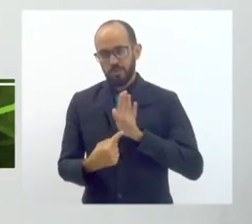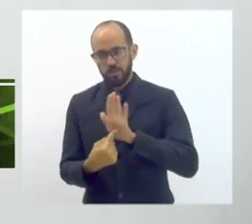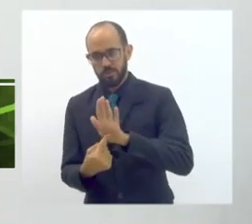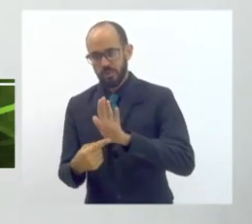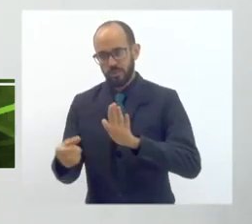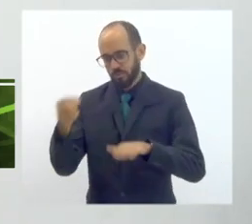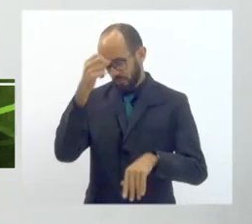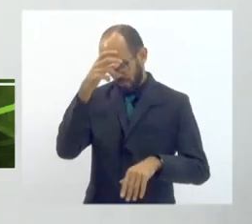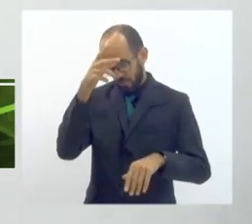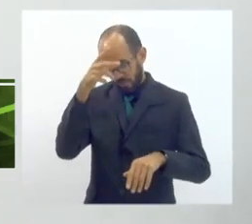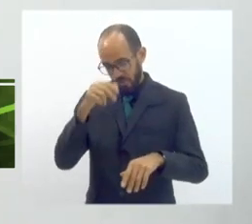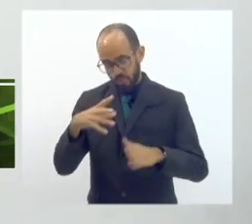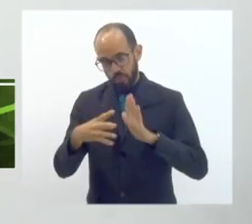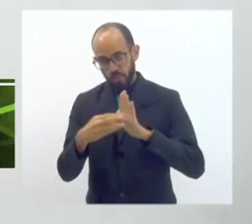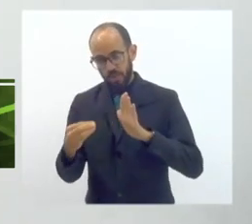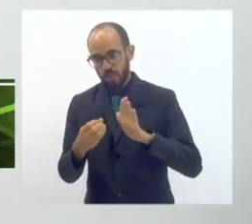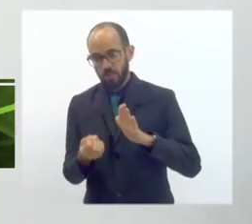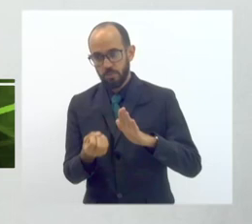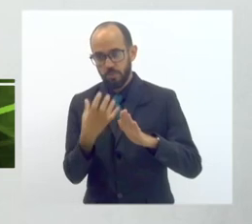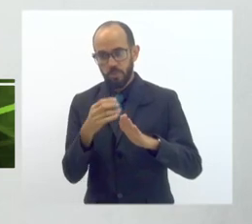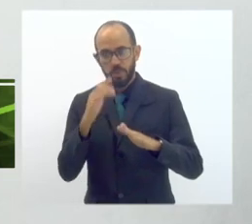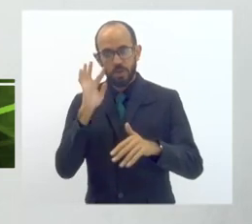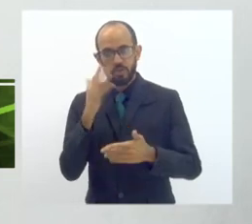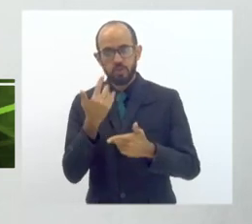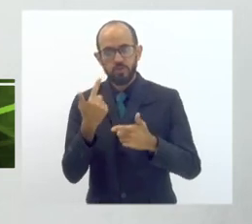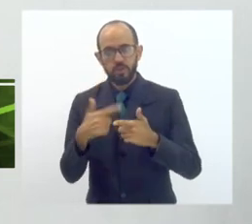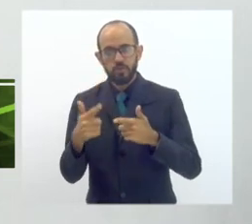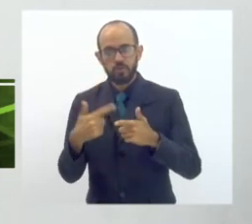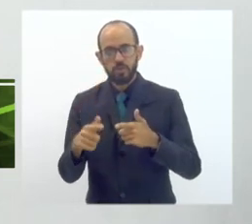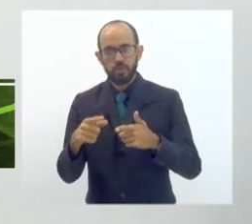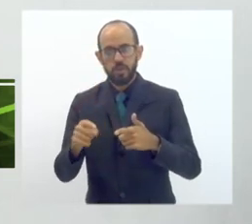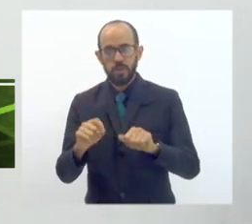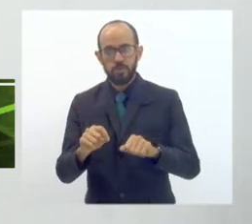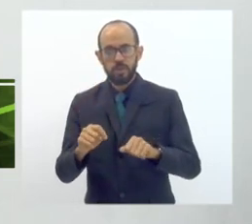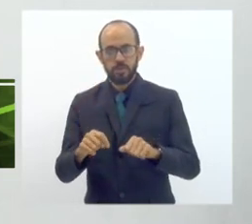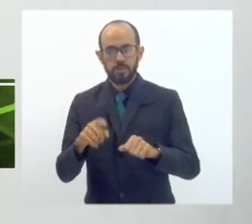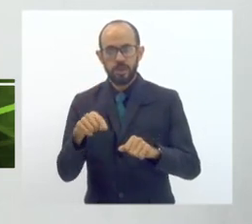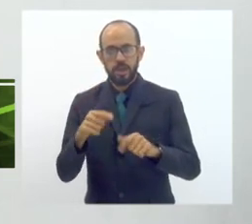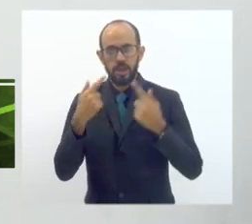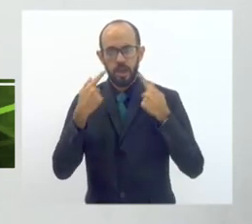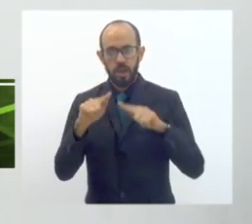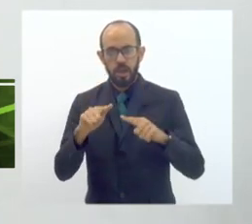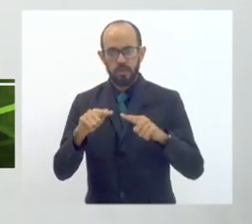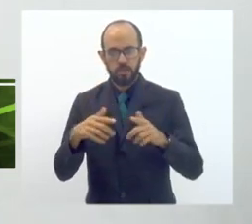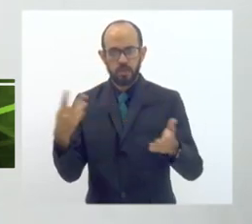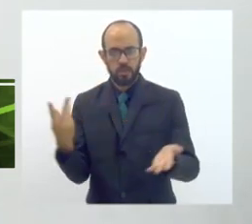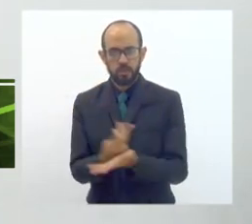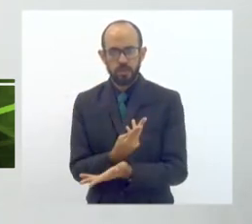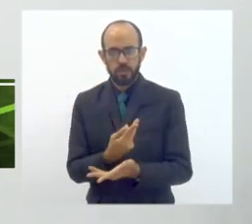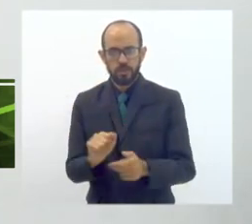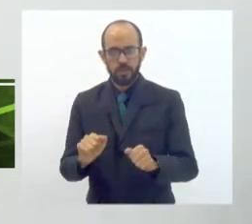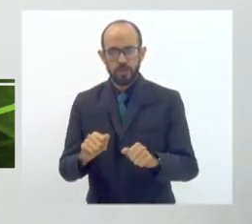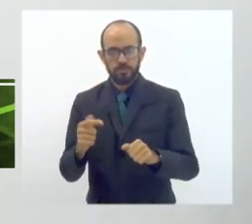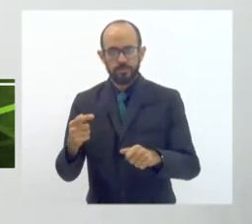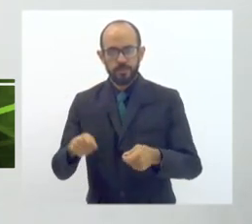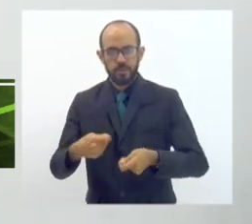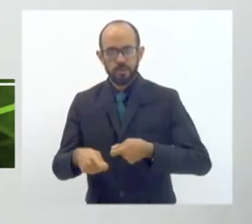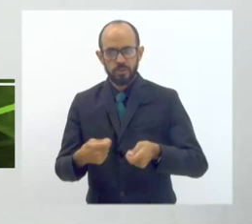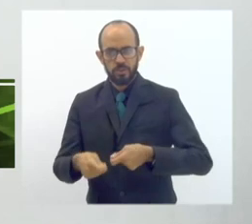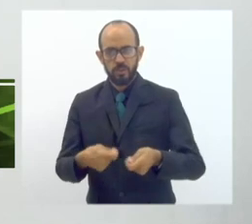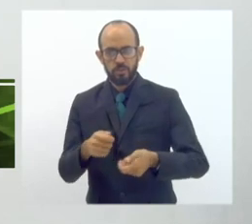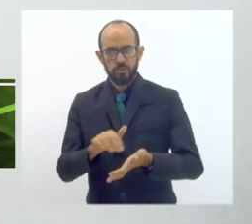eficiente para que resolva de uma vez por todas esse problema crônico que assola a gestão do secretário de